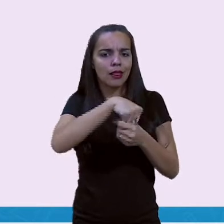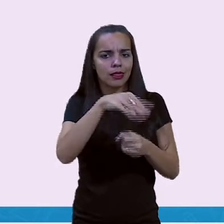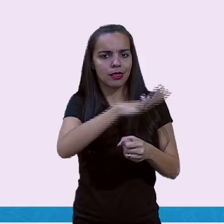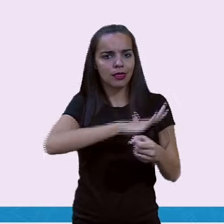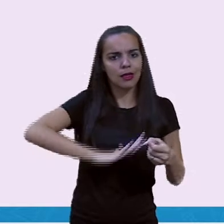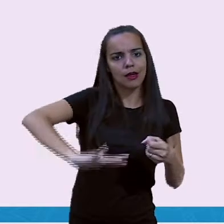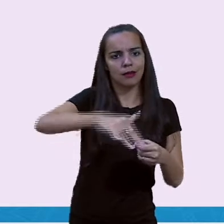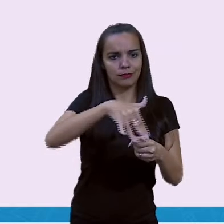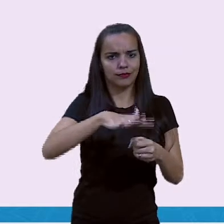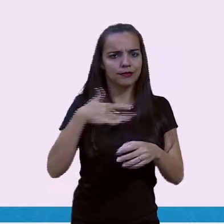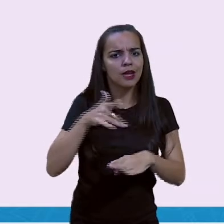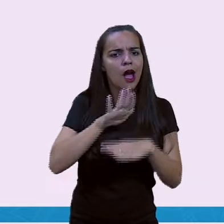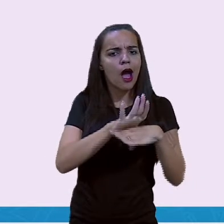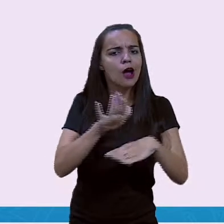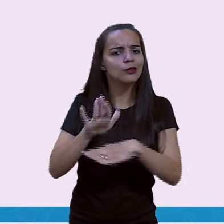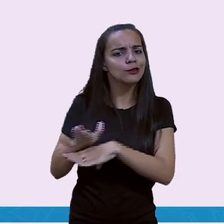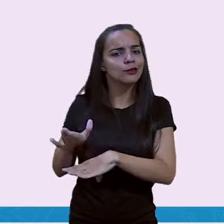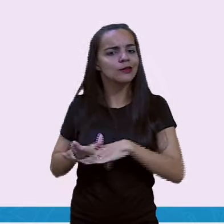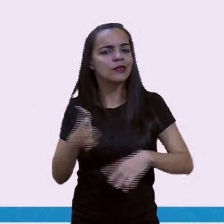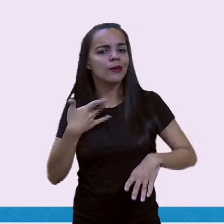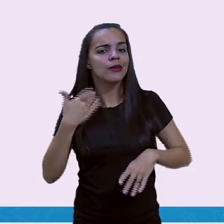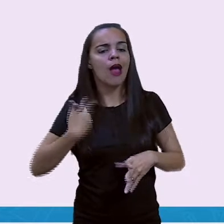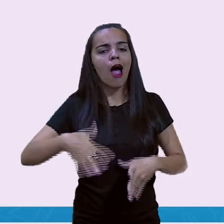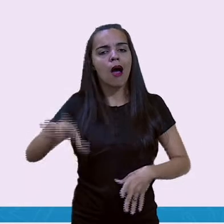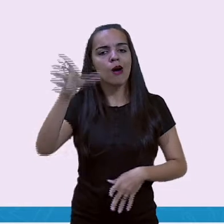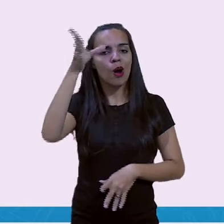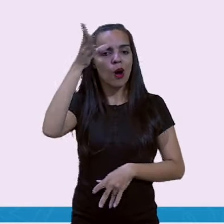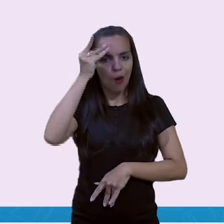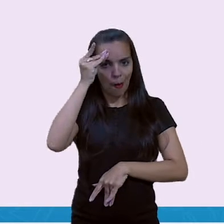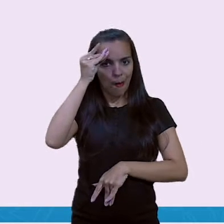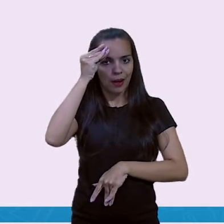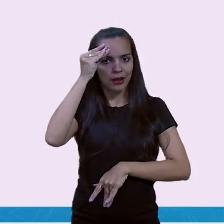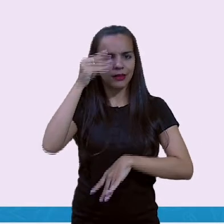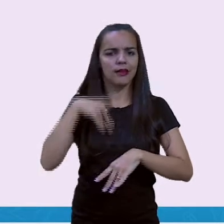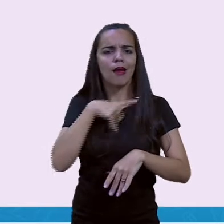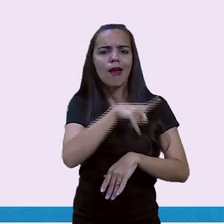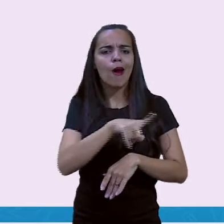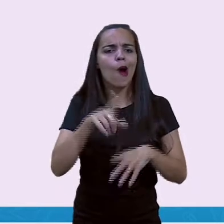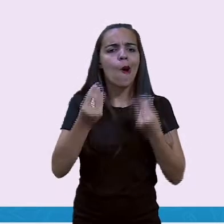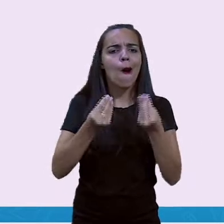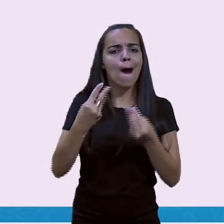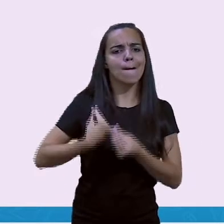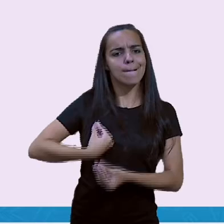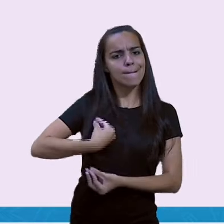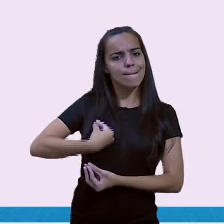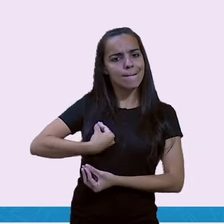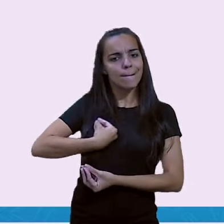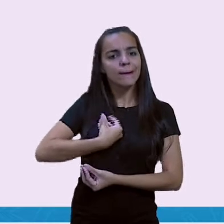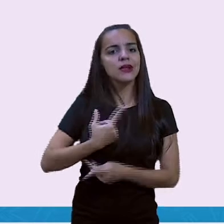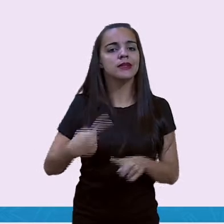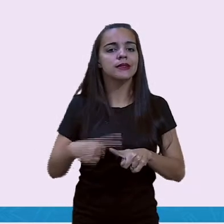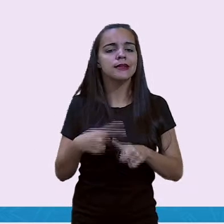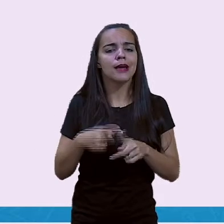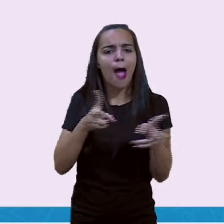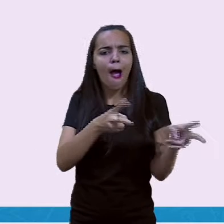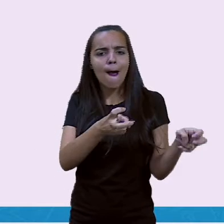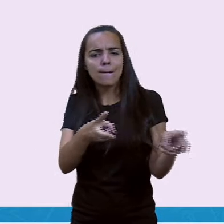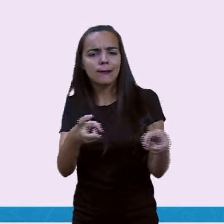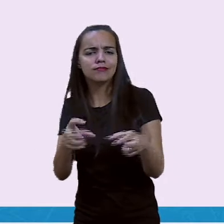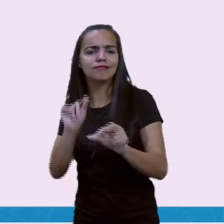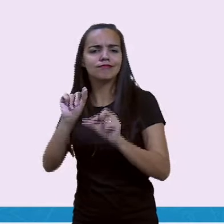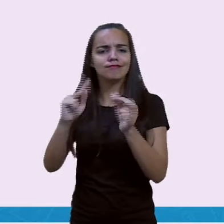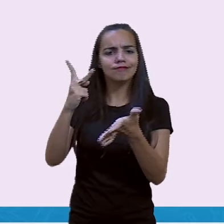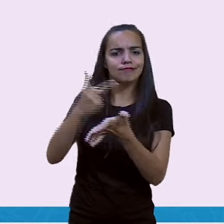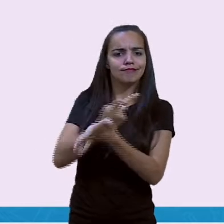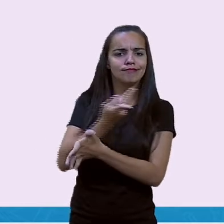a compreender os fatos do presente e a perceber que com os acontecimentos influenciam